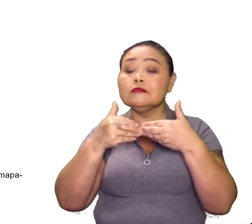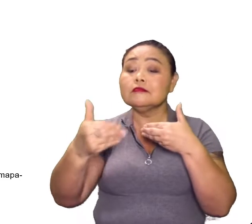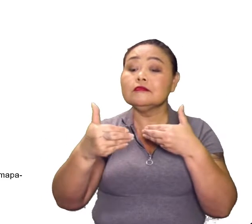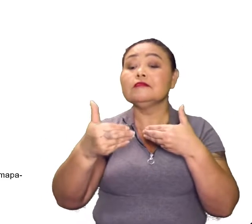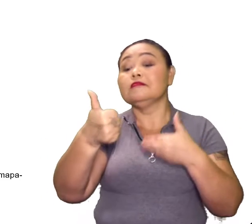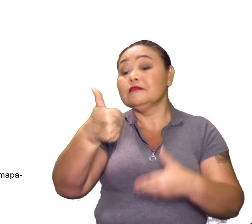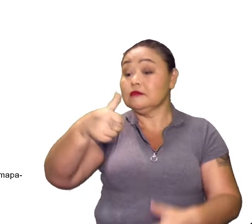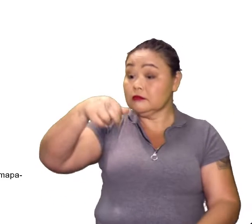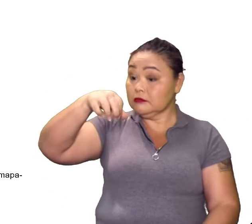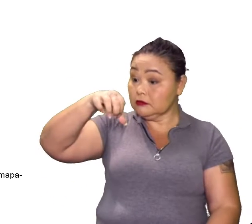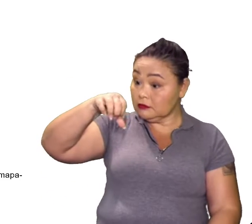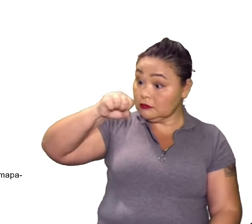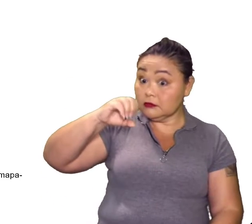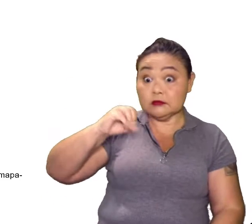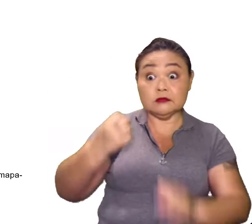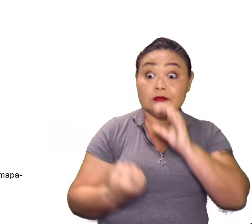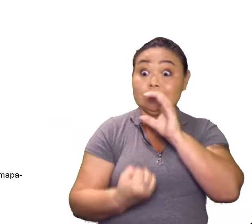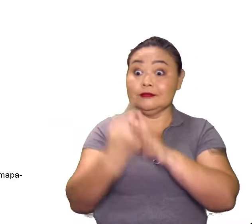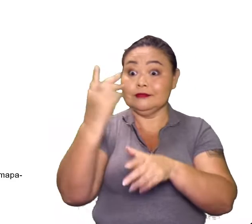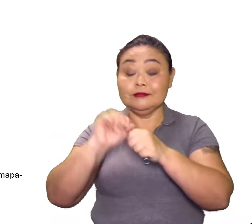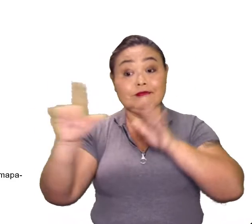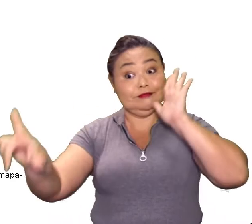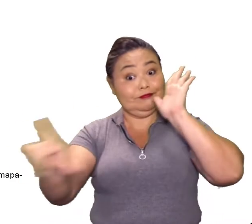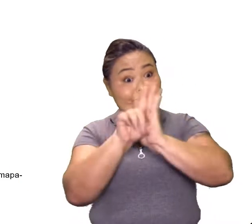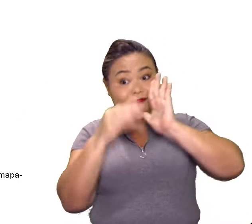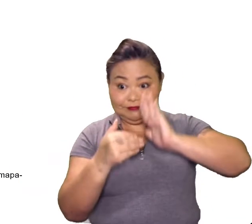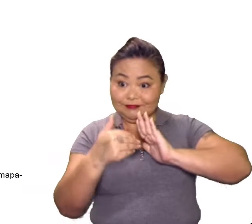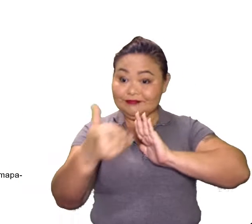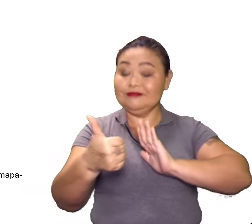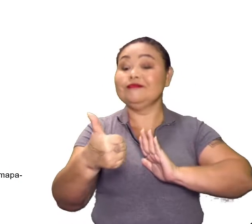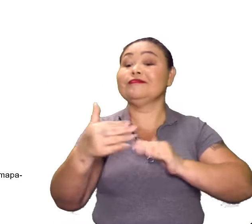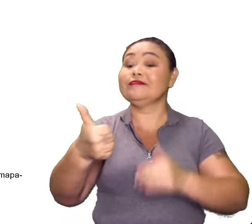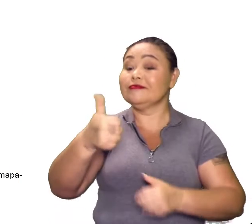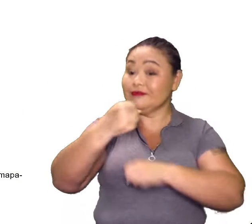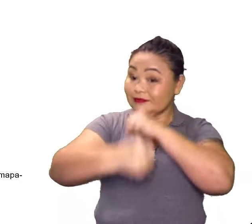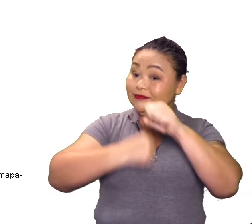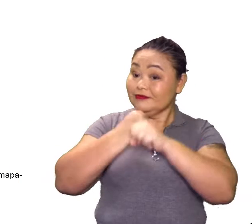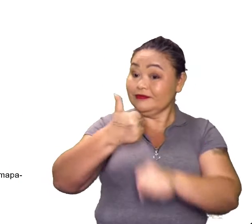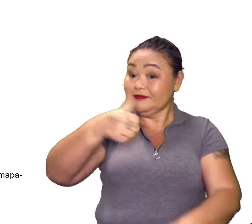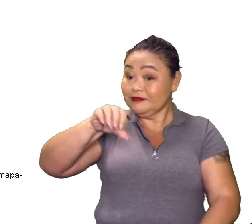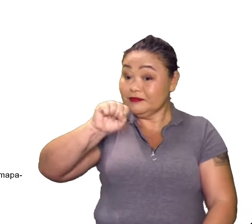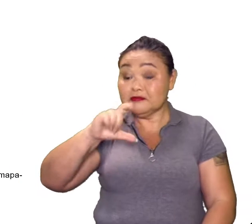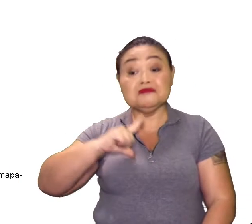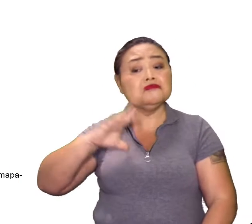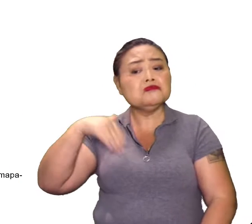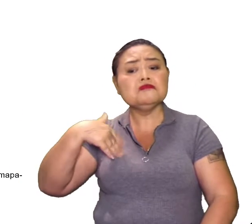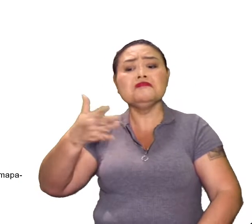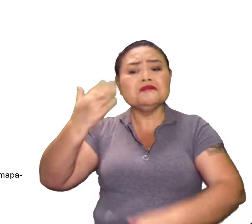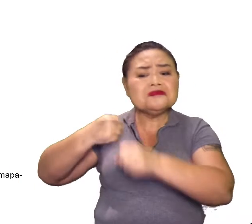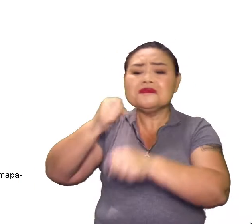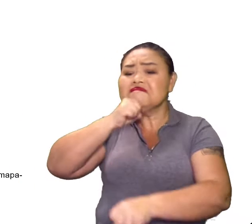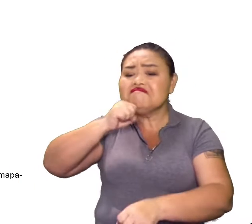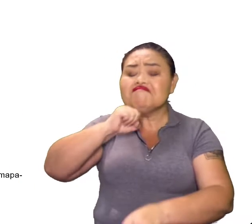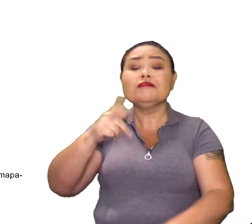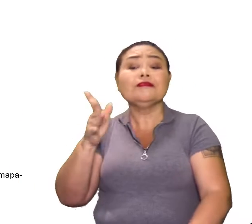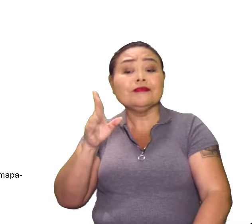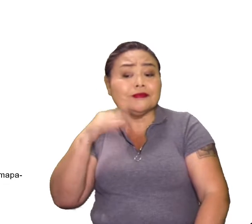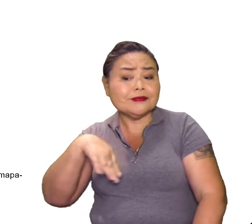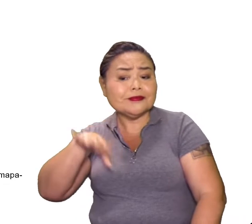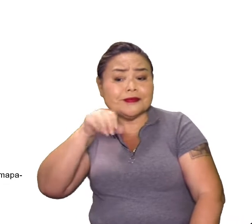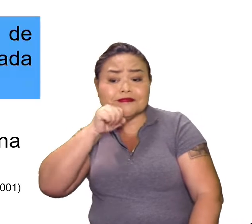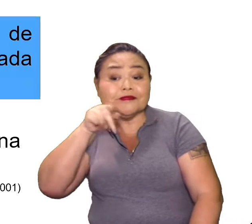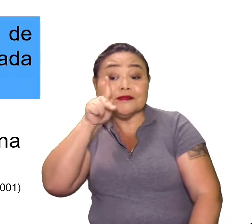de 1980, ou criados por lei a partir de 1980. Os mais antigos municípios é Porto Velho